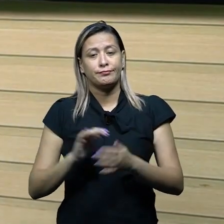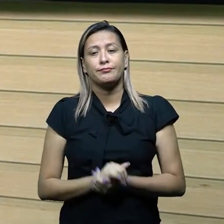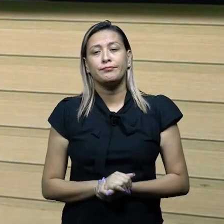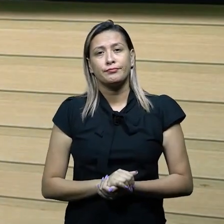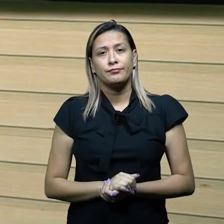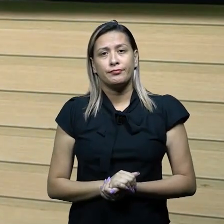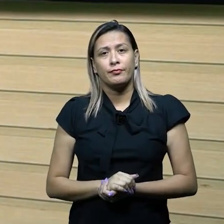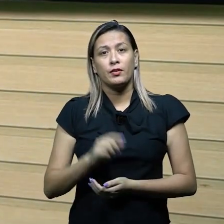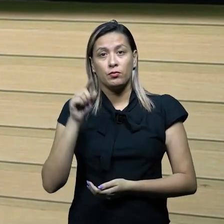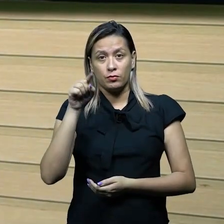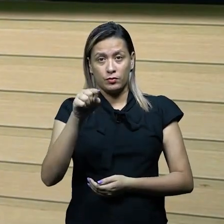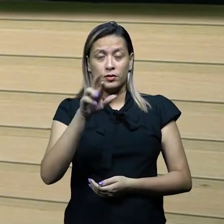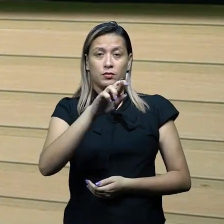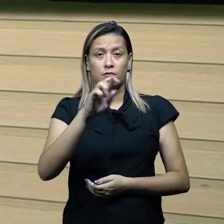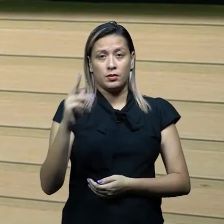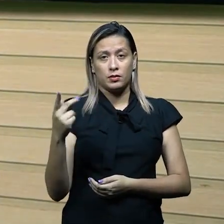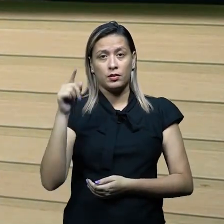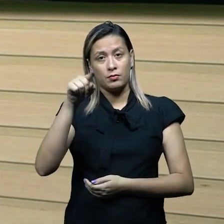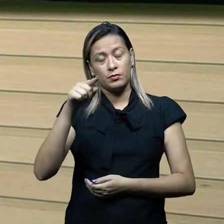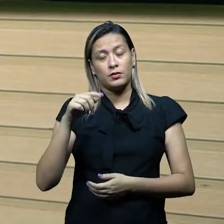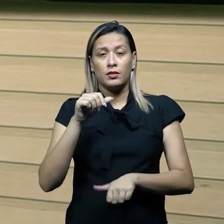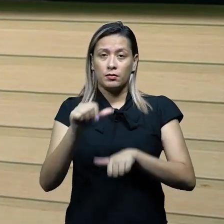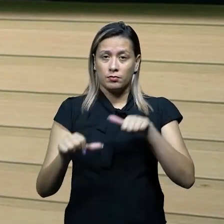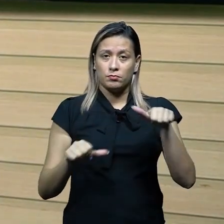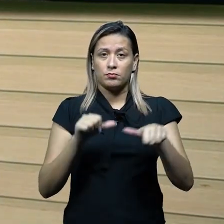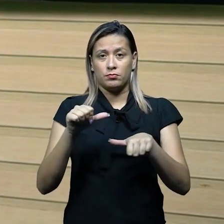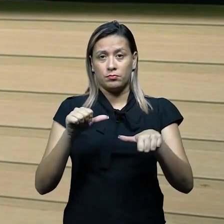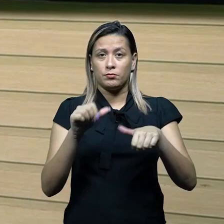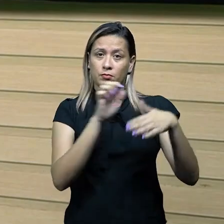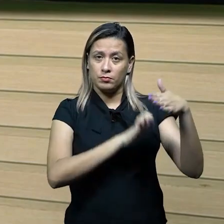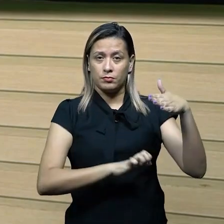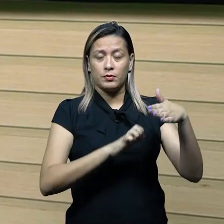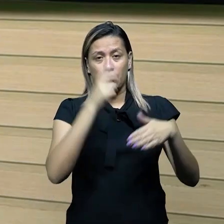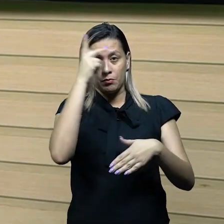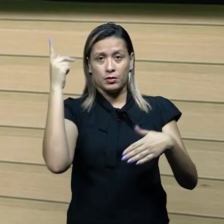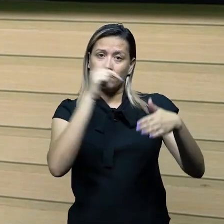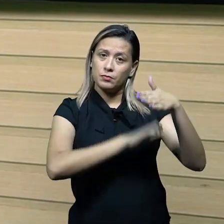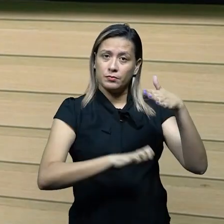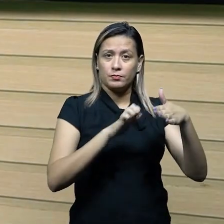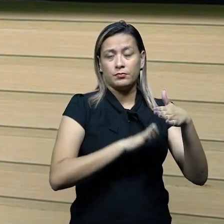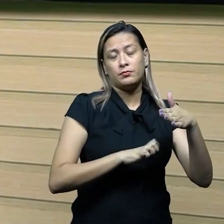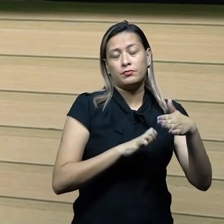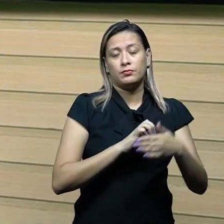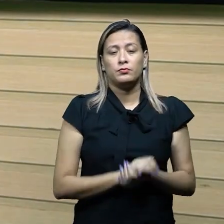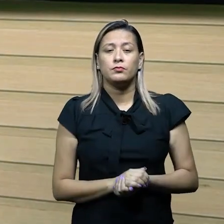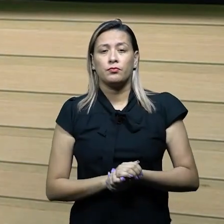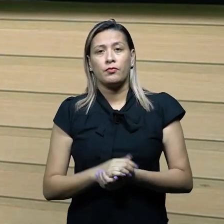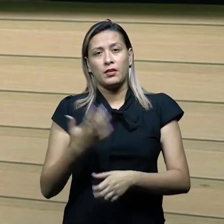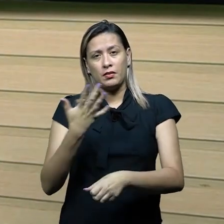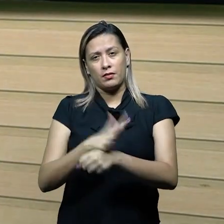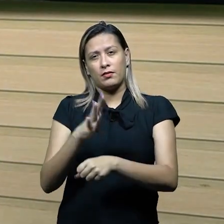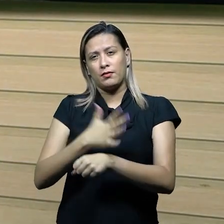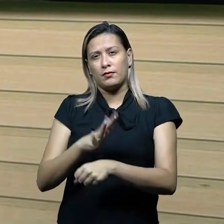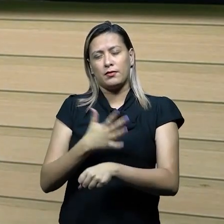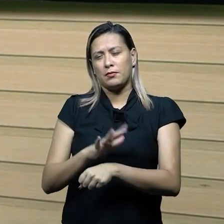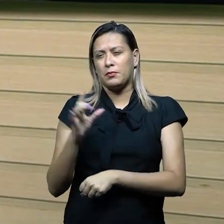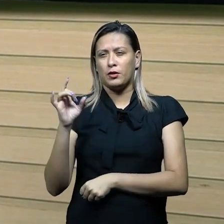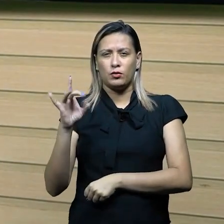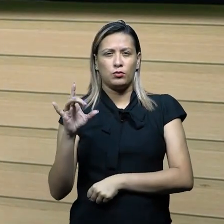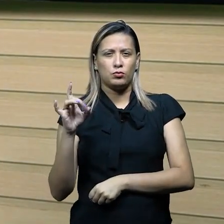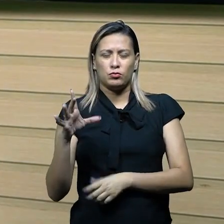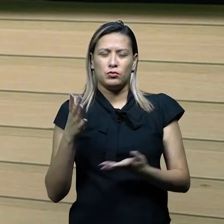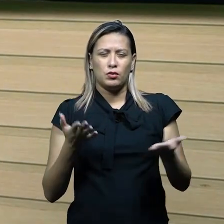importante, você que está no RH, você que vai ser empresário, não faça o treinamento simplesmente para fazer média com seus